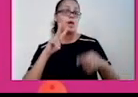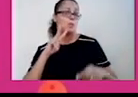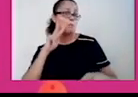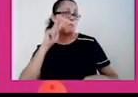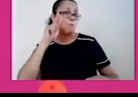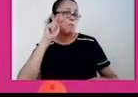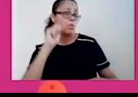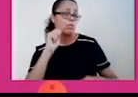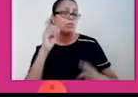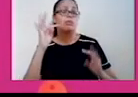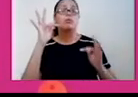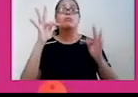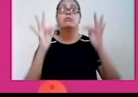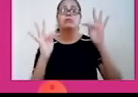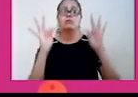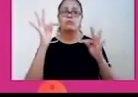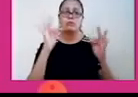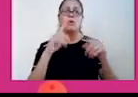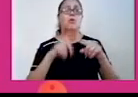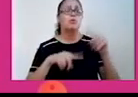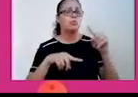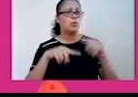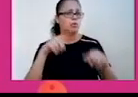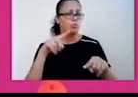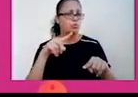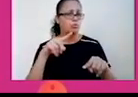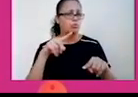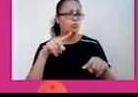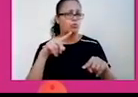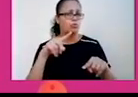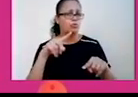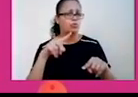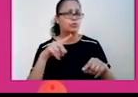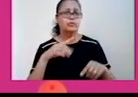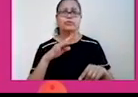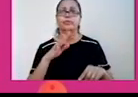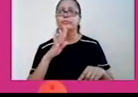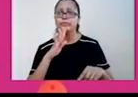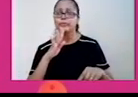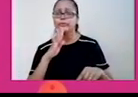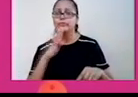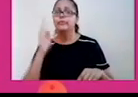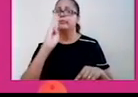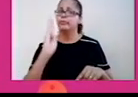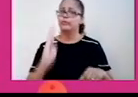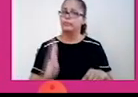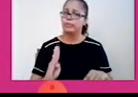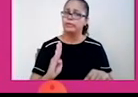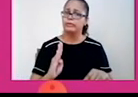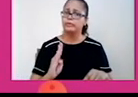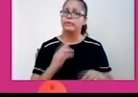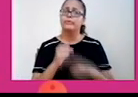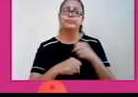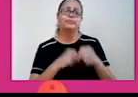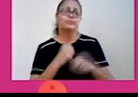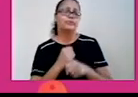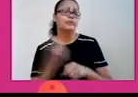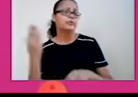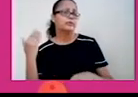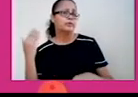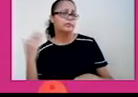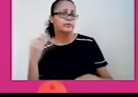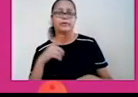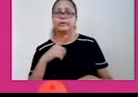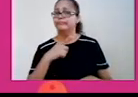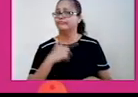né? O quanto de produtos chineses que nós não conhecemos hoje aqui no Brasil, que nas décadas anteriores a gente não tinha